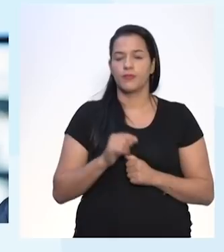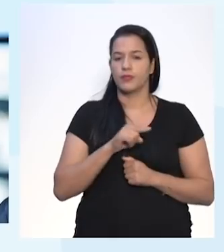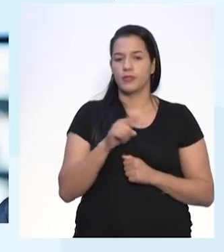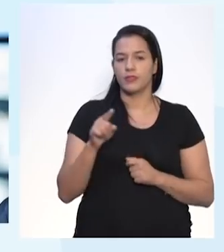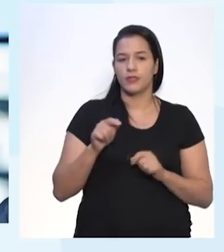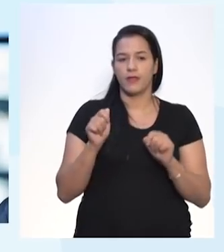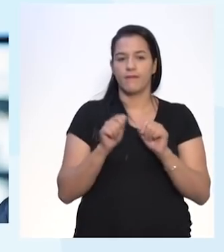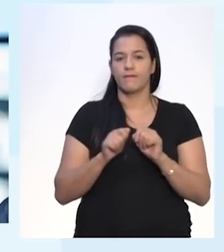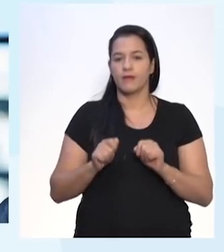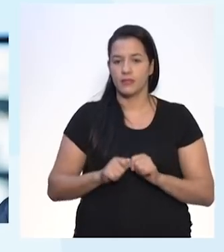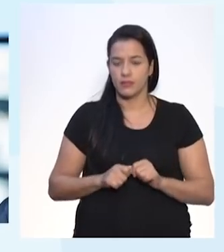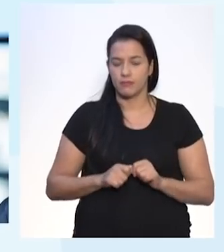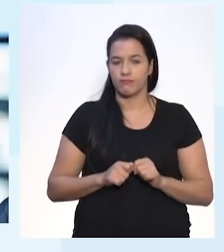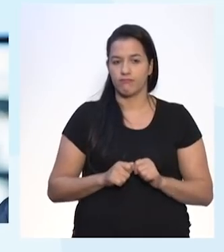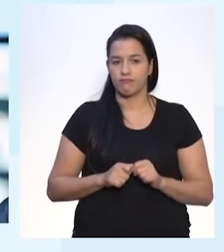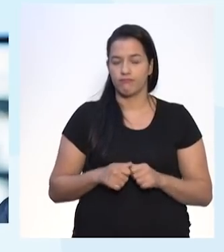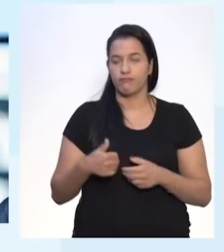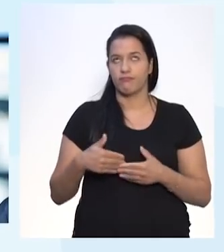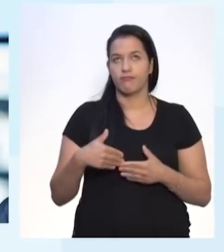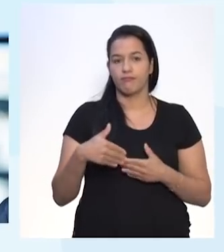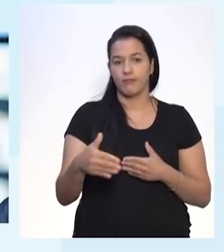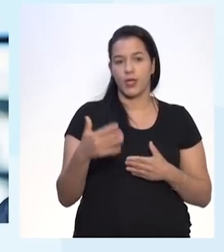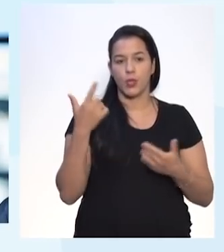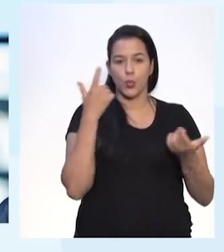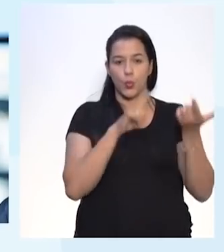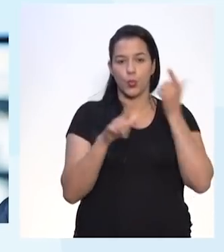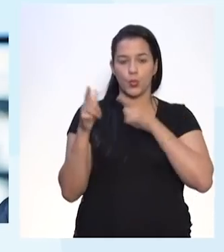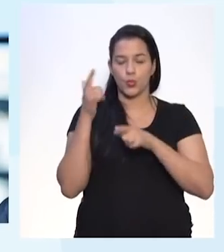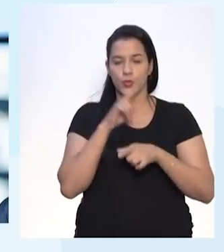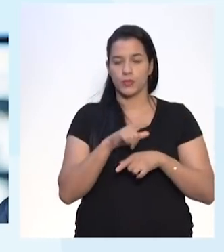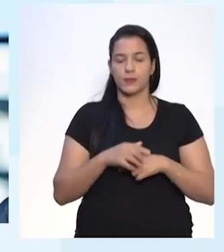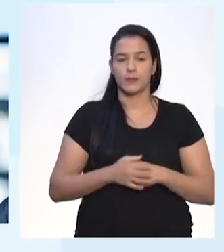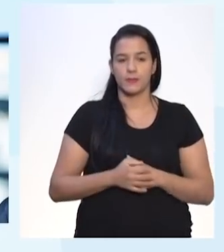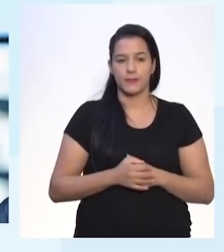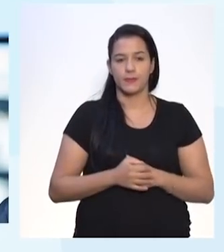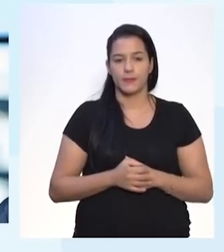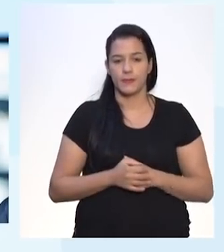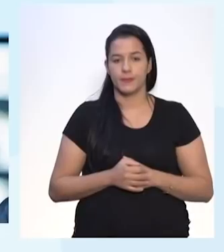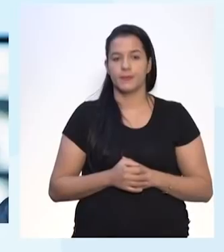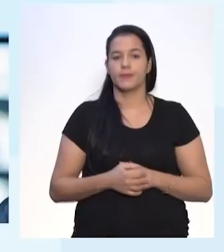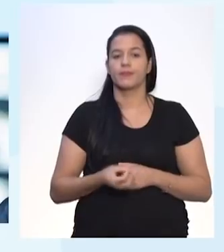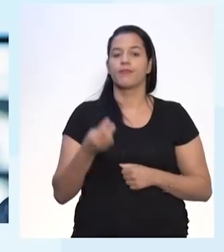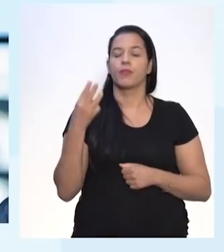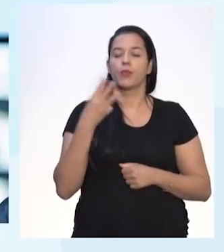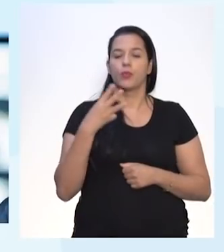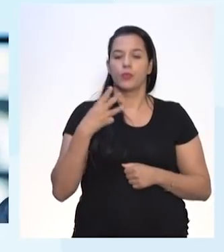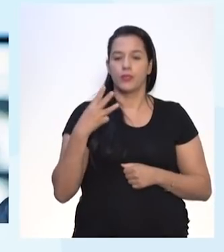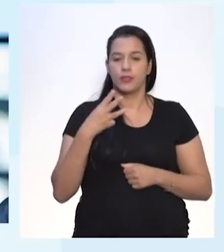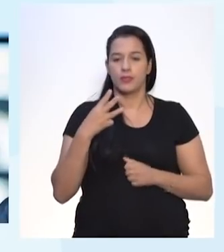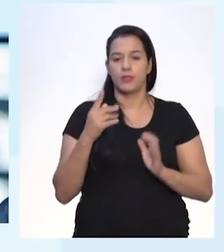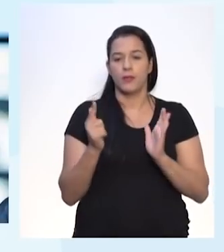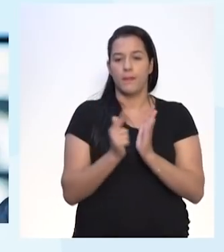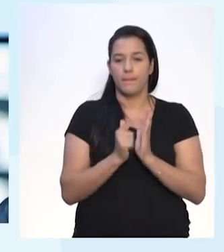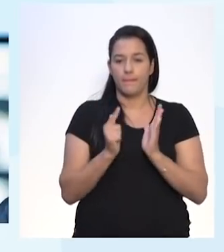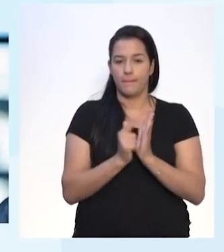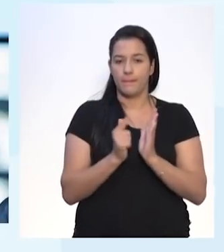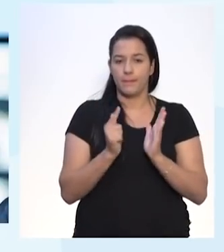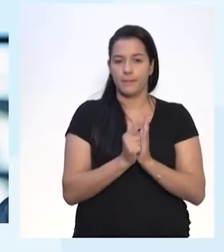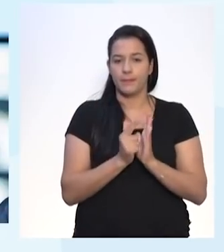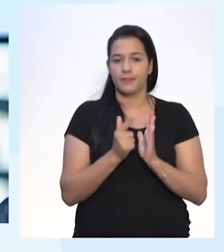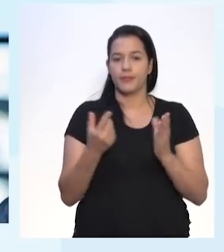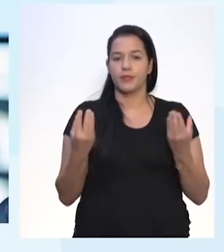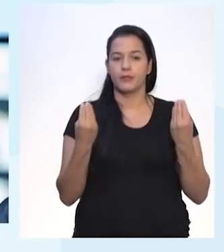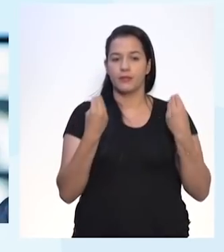pretende fazer para conquistar os seus sonhos? No terceiro papelzinho, você